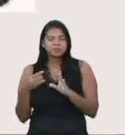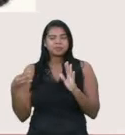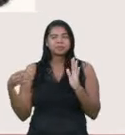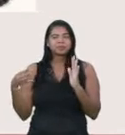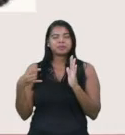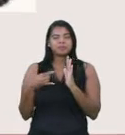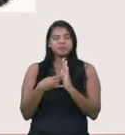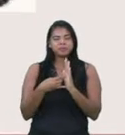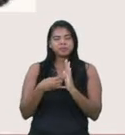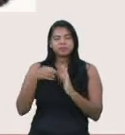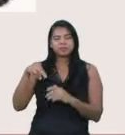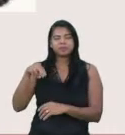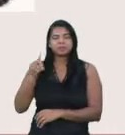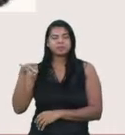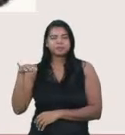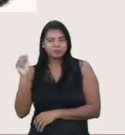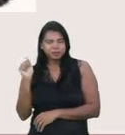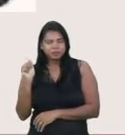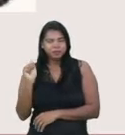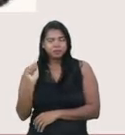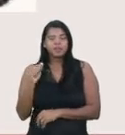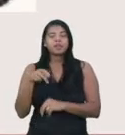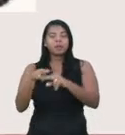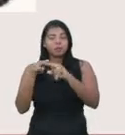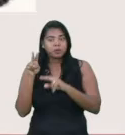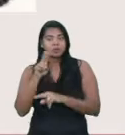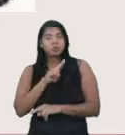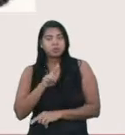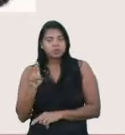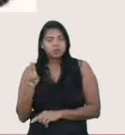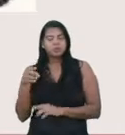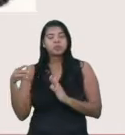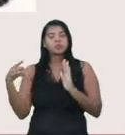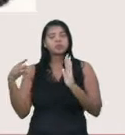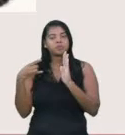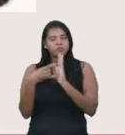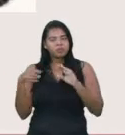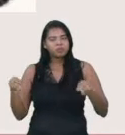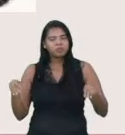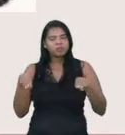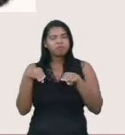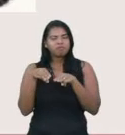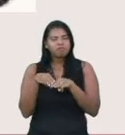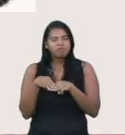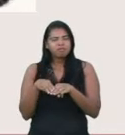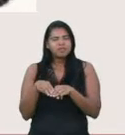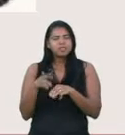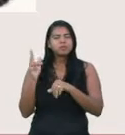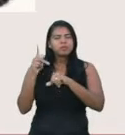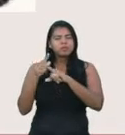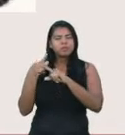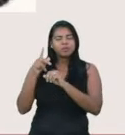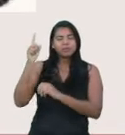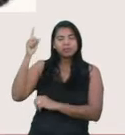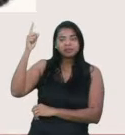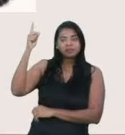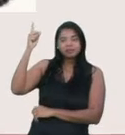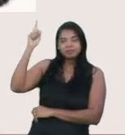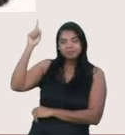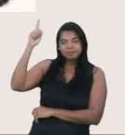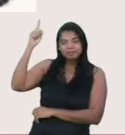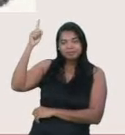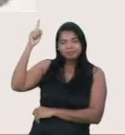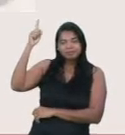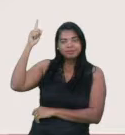E daí que vem o nome magnetismo, tá beleza? Eles verificaram que existia um certo tipo de pedra que era capaz de atrair